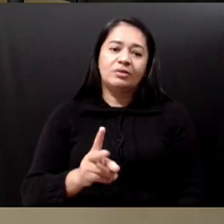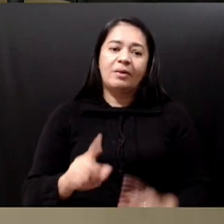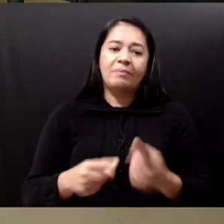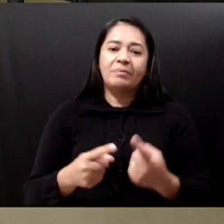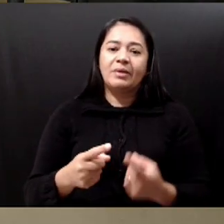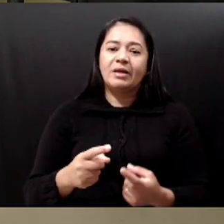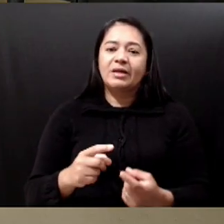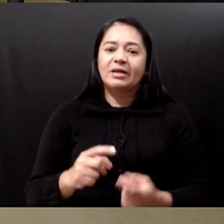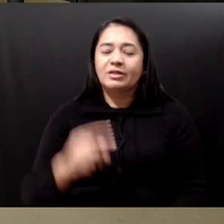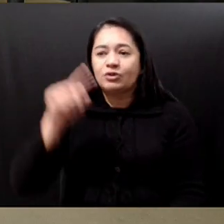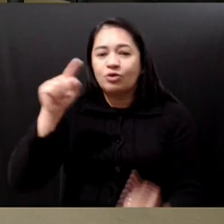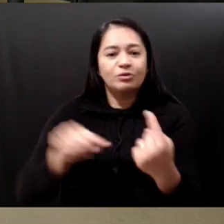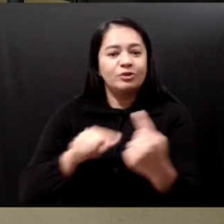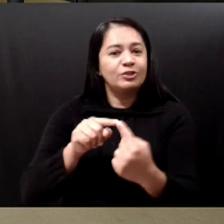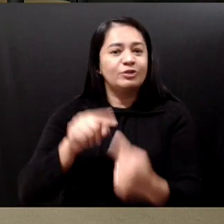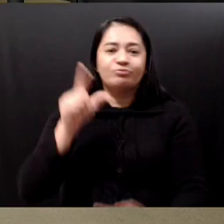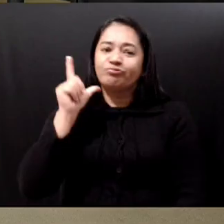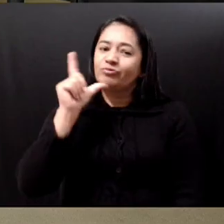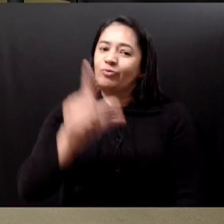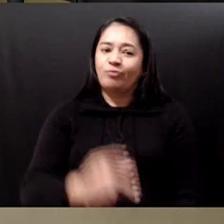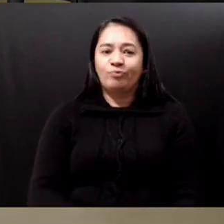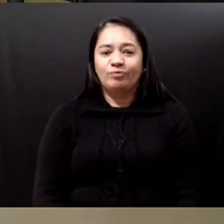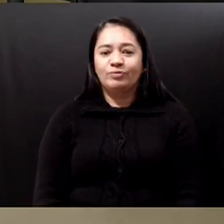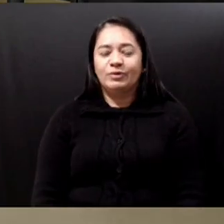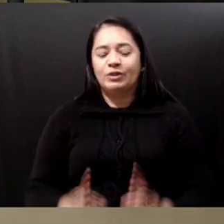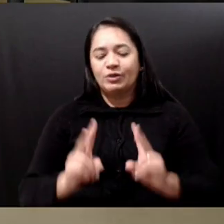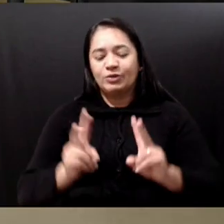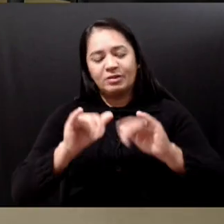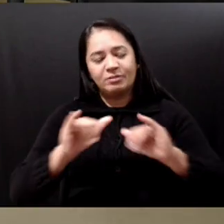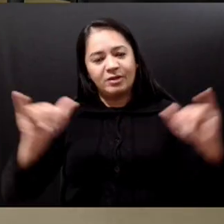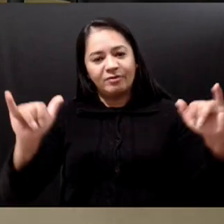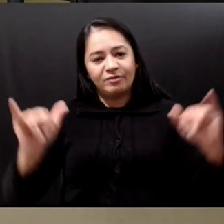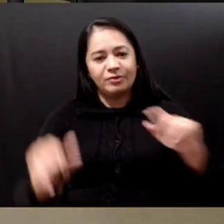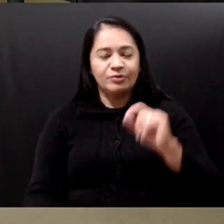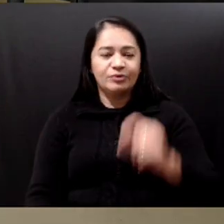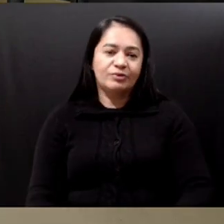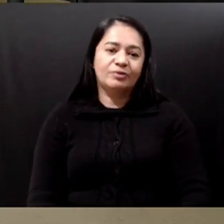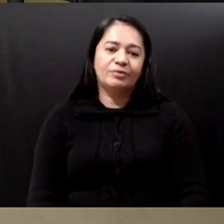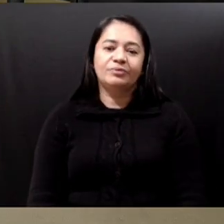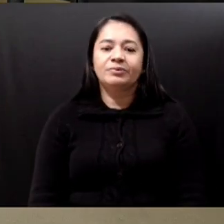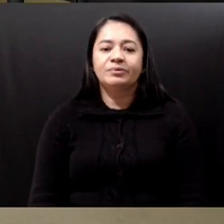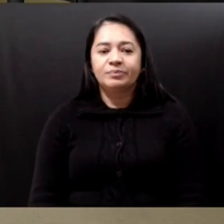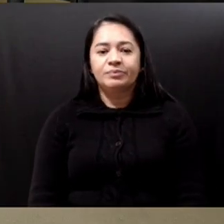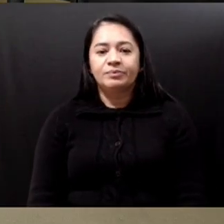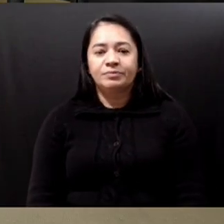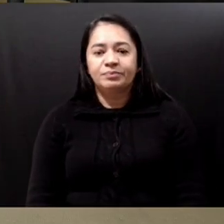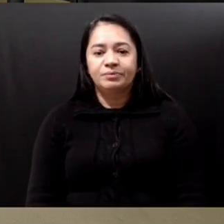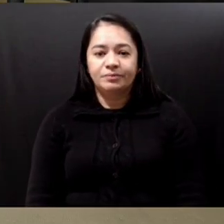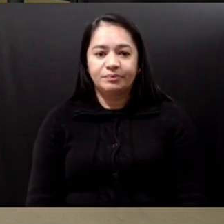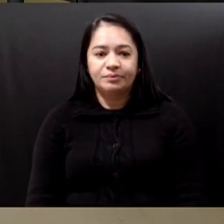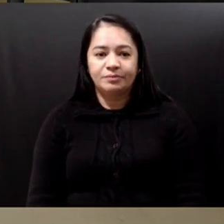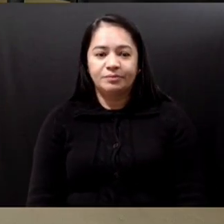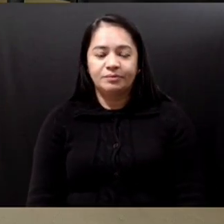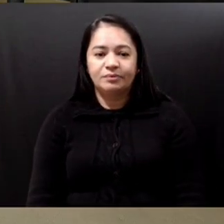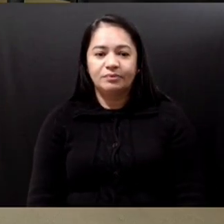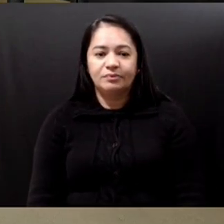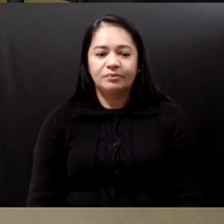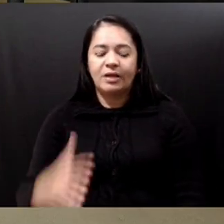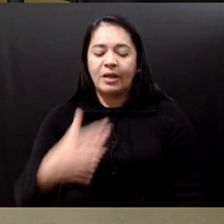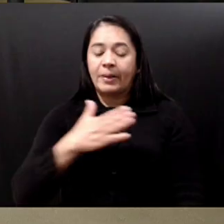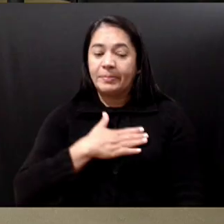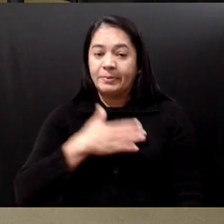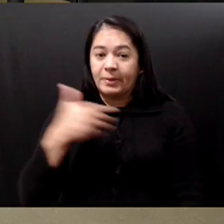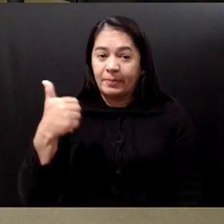Uhum. Então eu sempre digo para as minhas alunas, para as minhas orientadas, a minha primeira